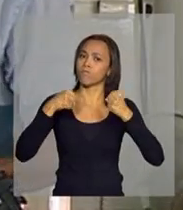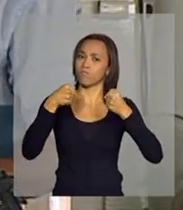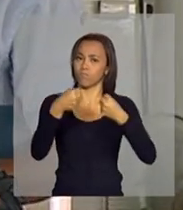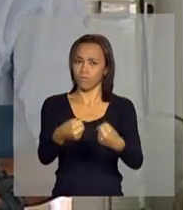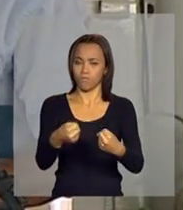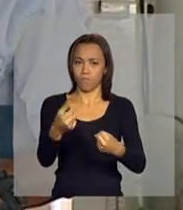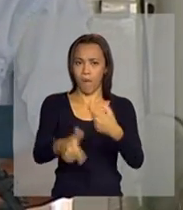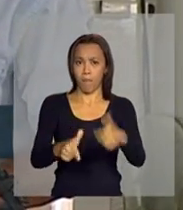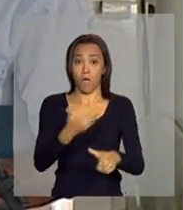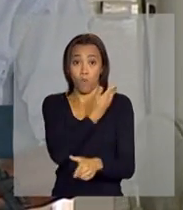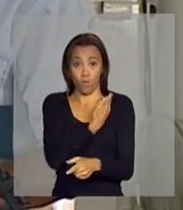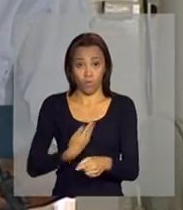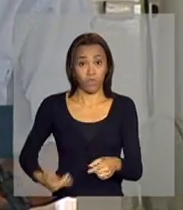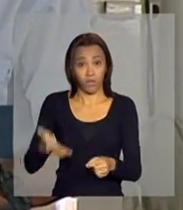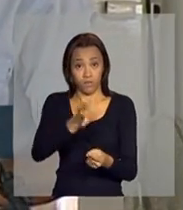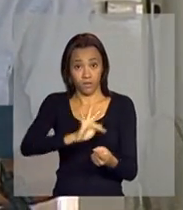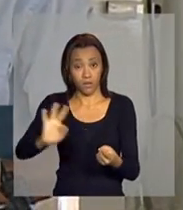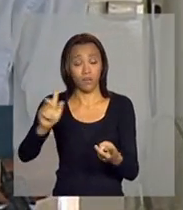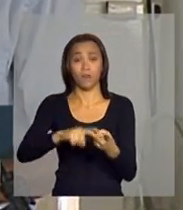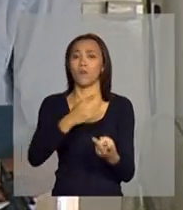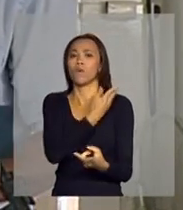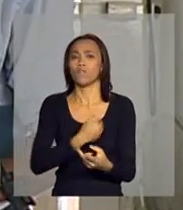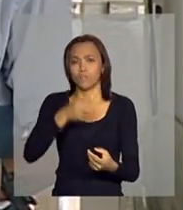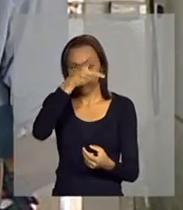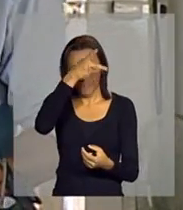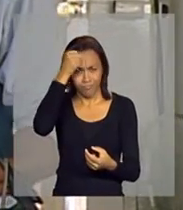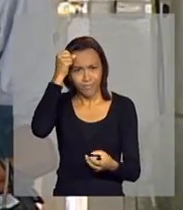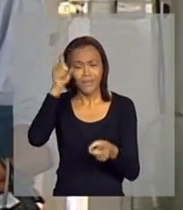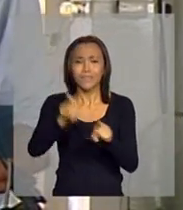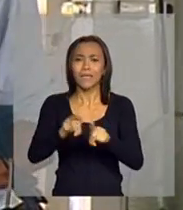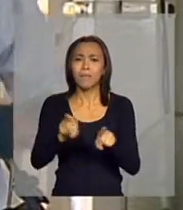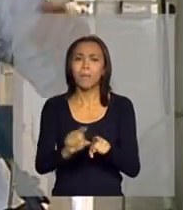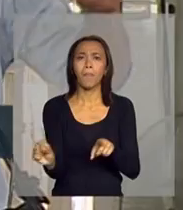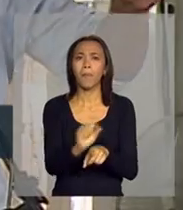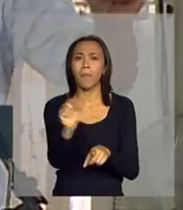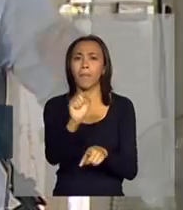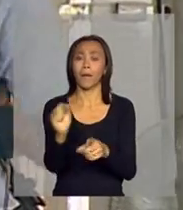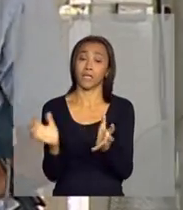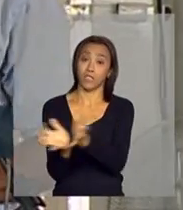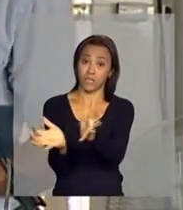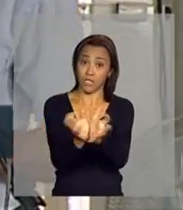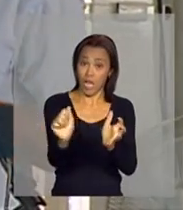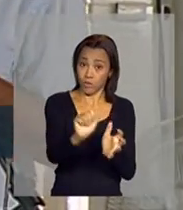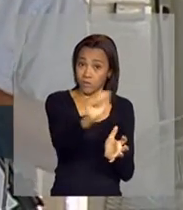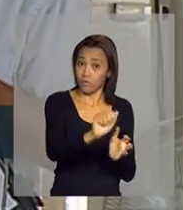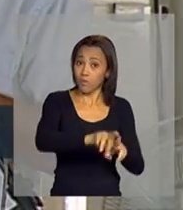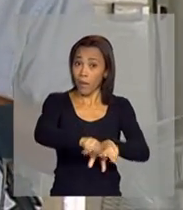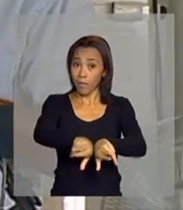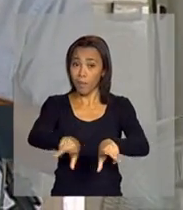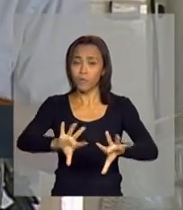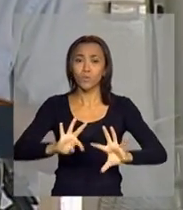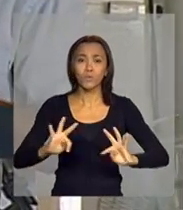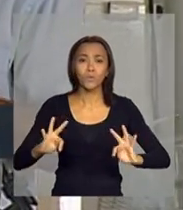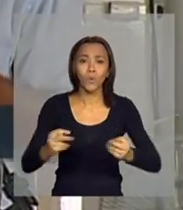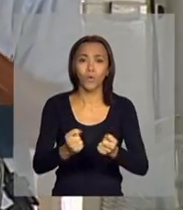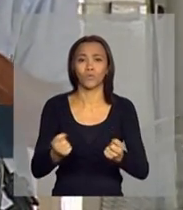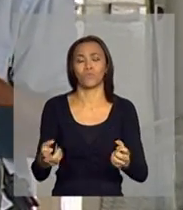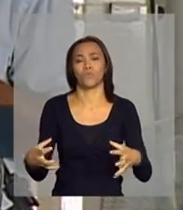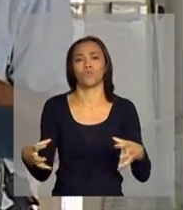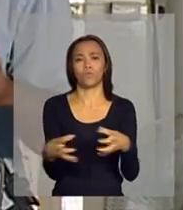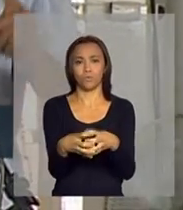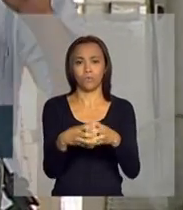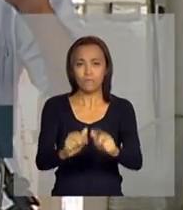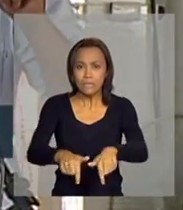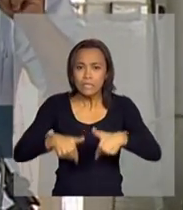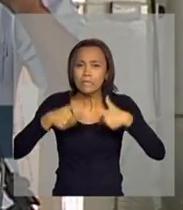mãos, governo federal, estadual, municipal, entidades, instituições, todos juntos,